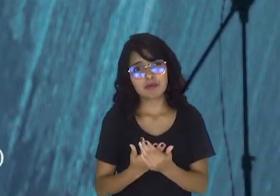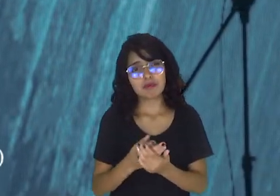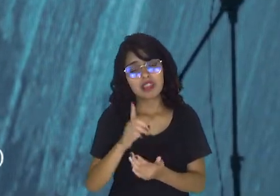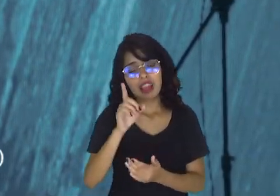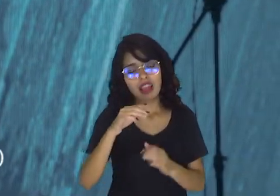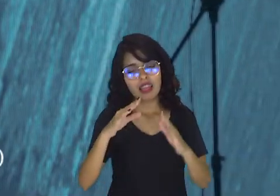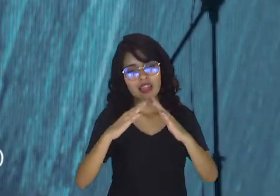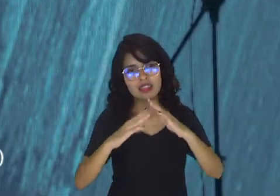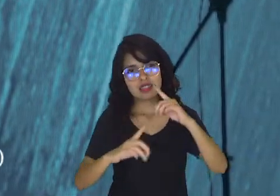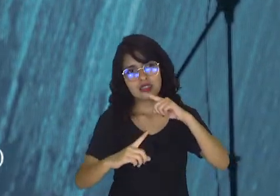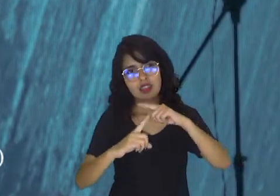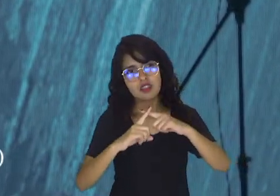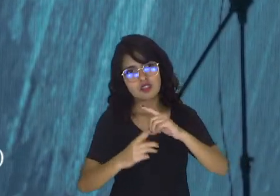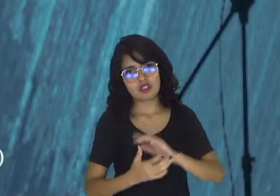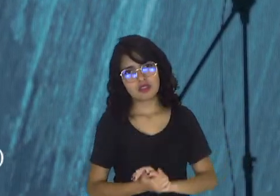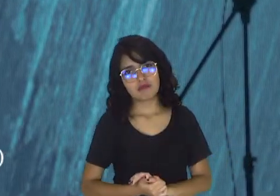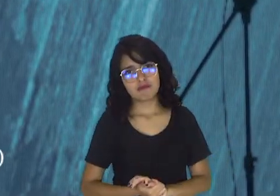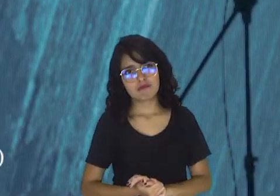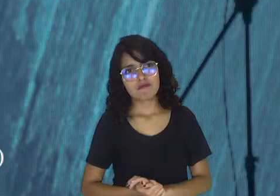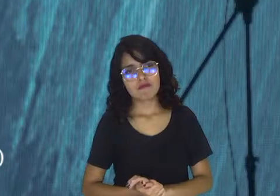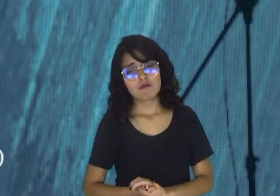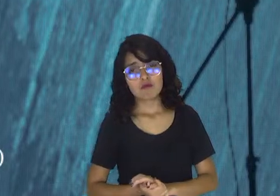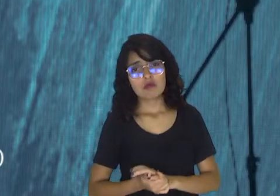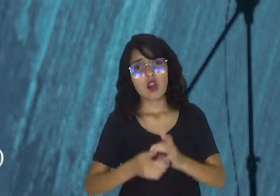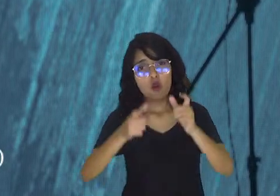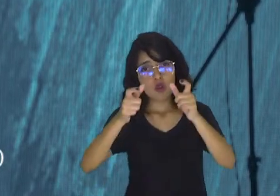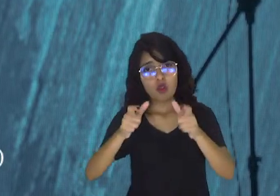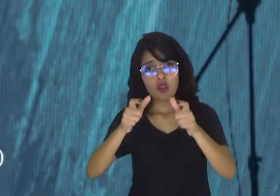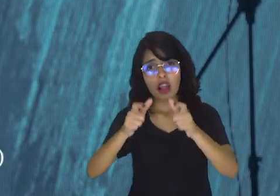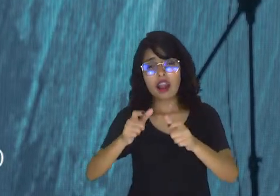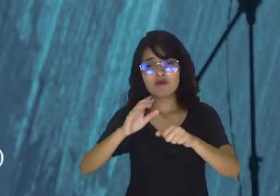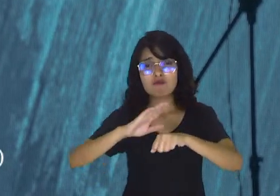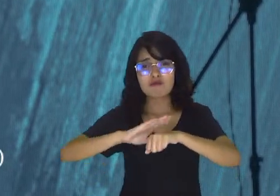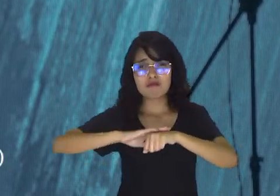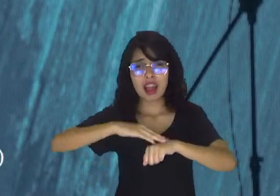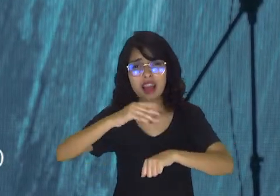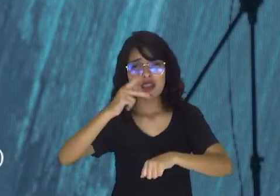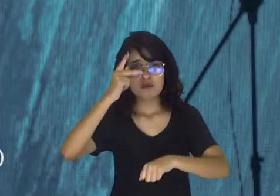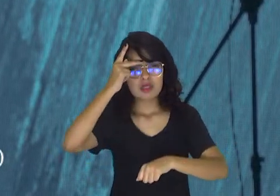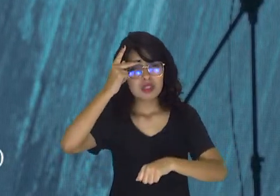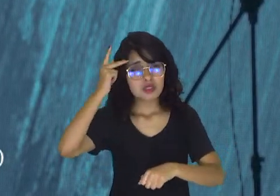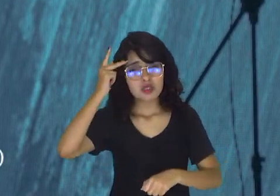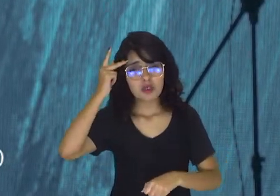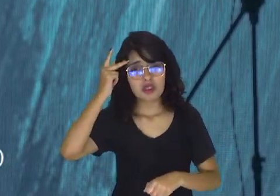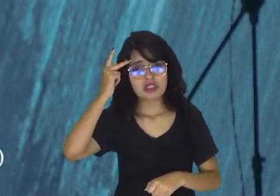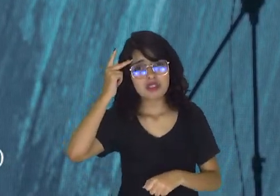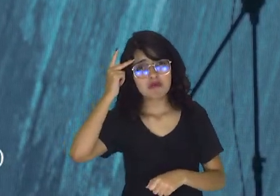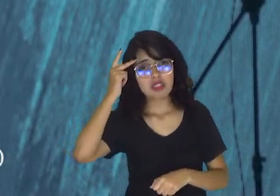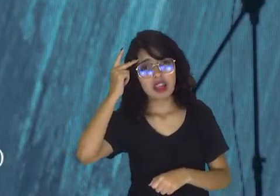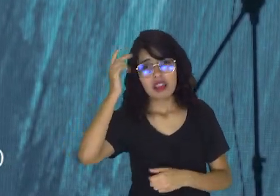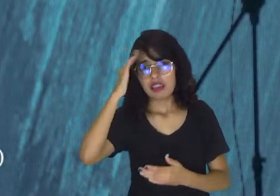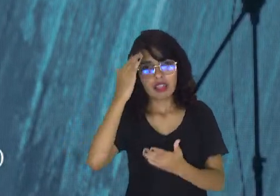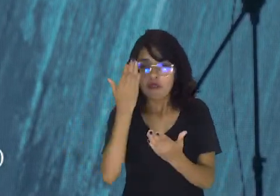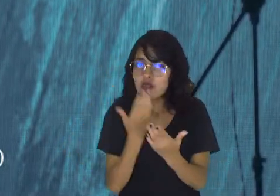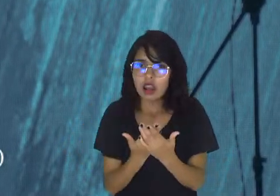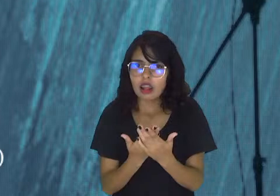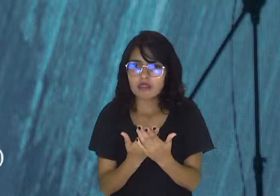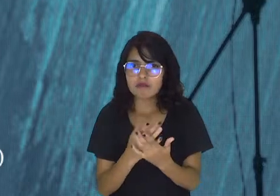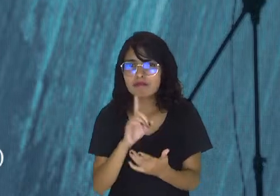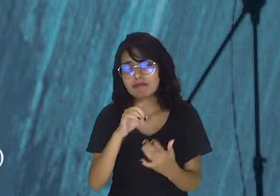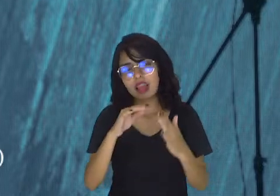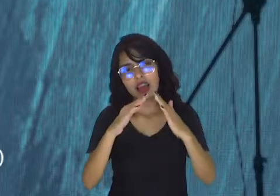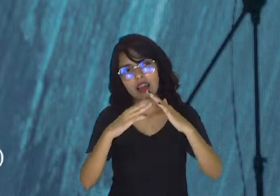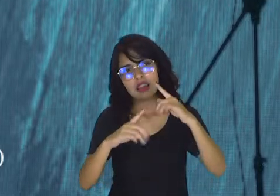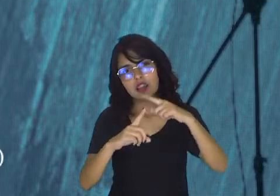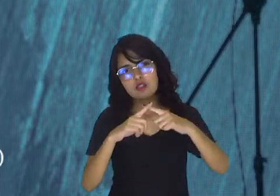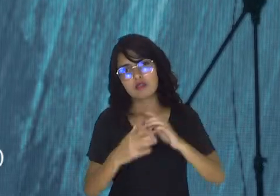O lugar hoje onde talvez haja maior ajuntamento de incrédulos, seja na igreja. Por quê? São